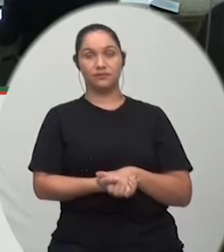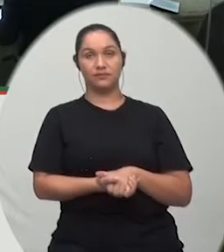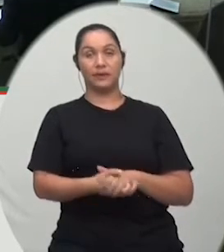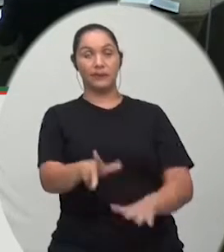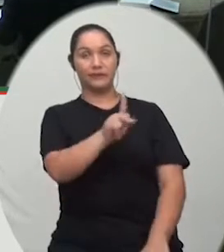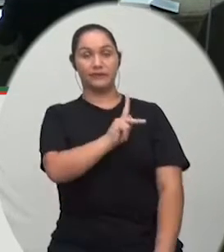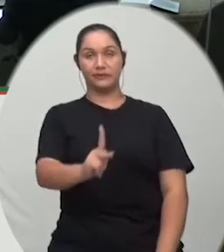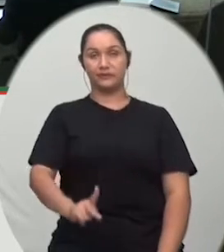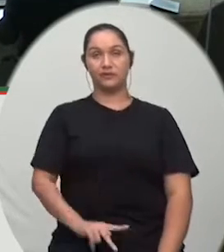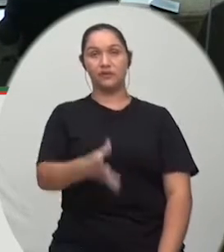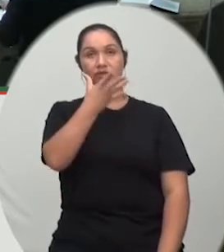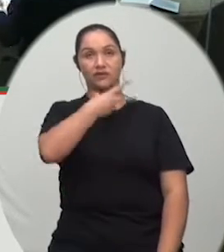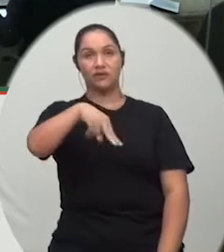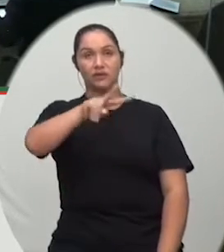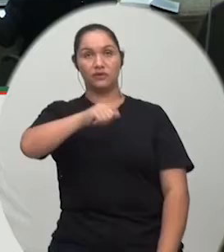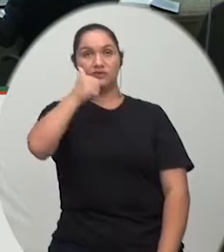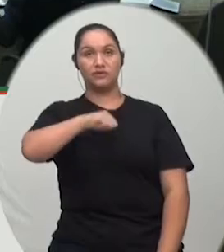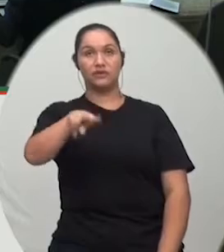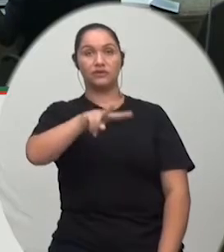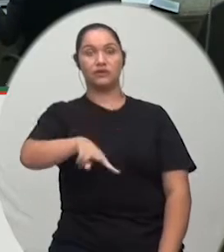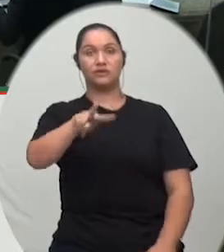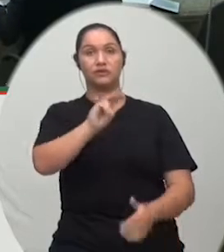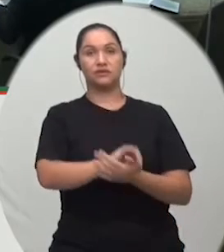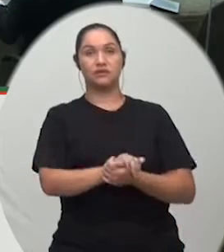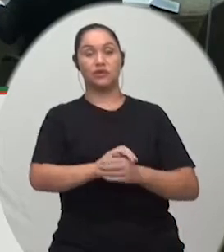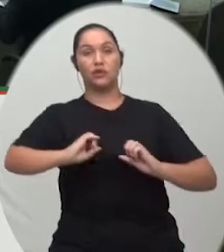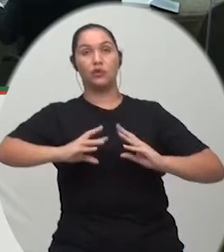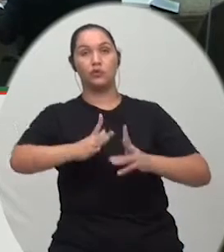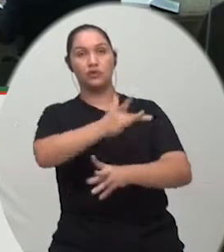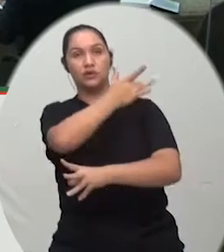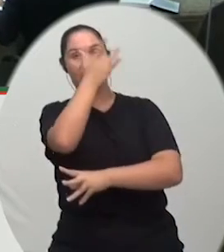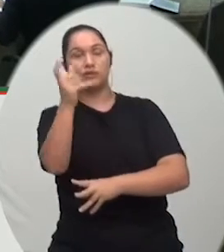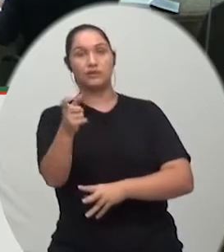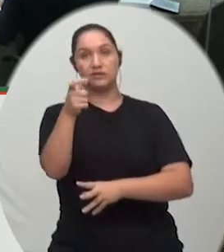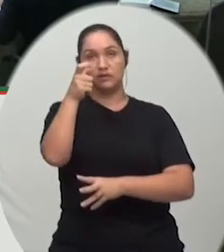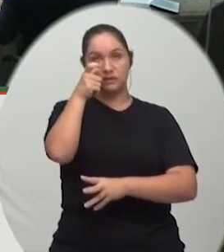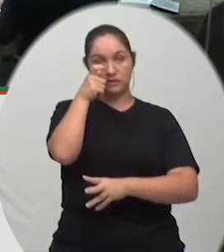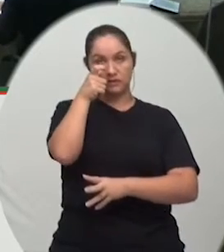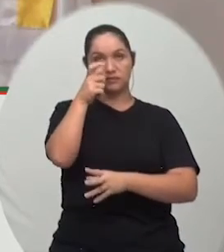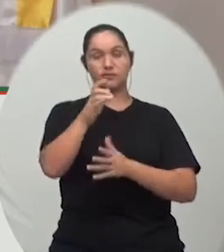Senhor presidente, vereadores e vereadoras, o público nos assiste.